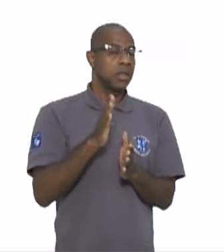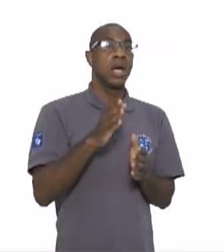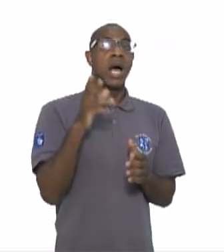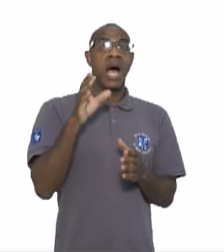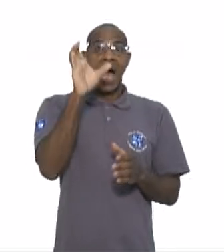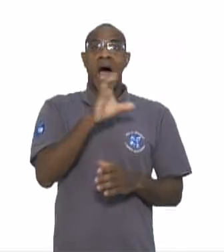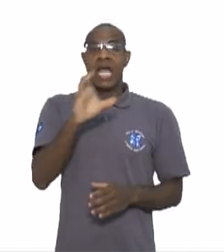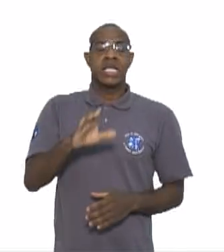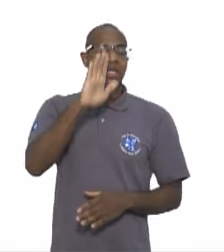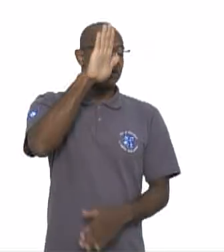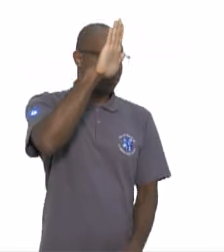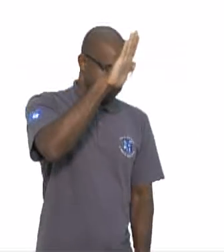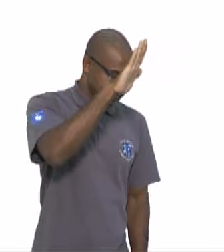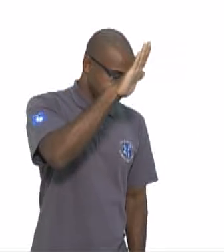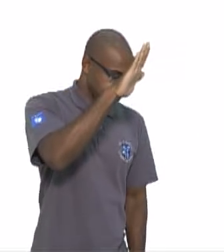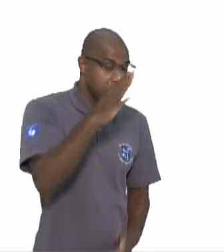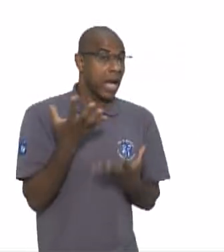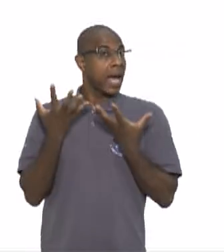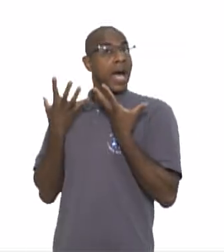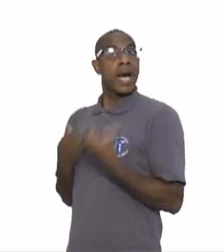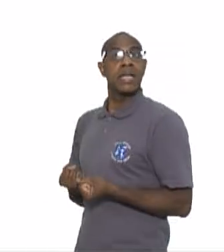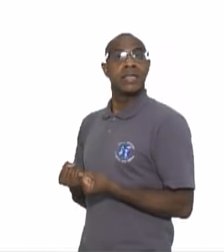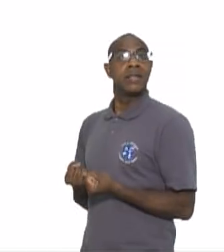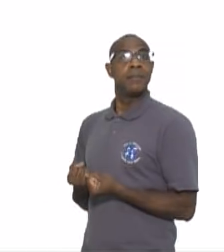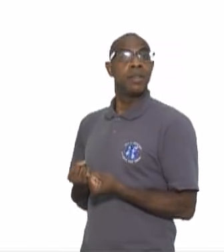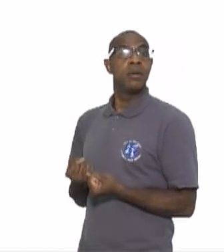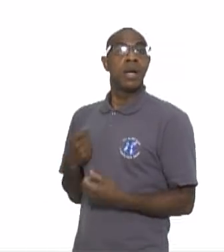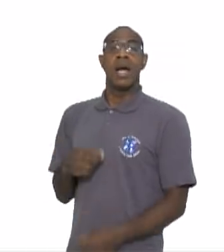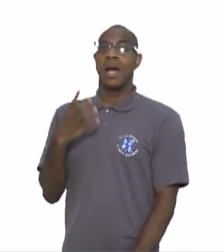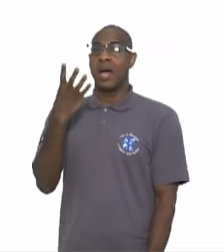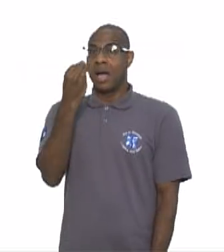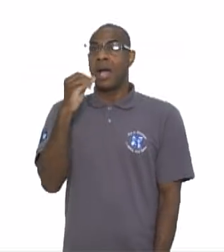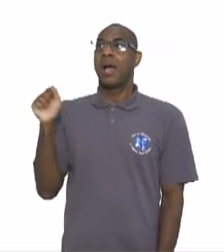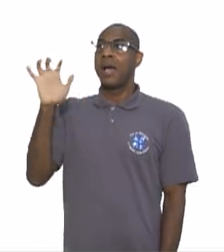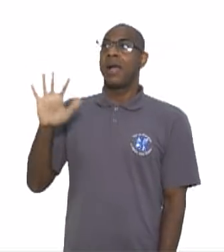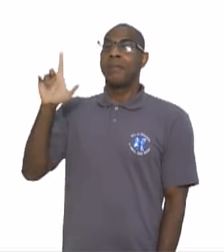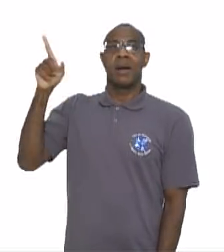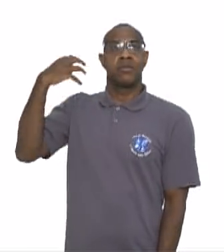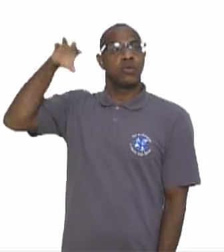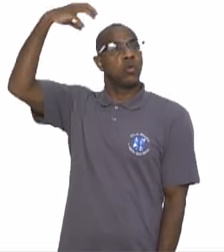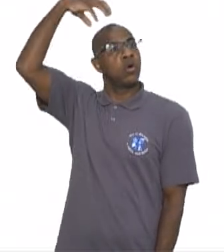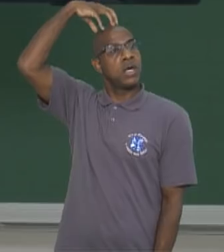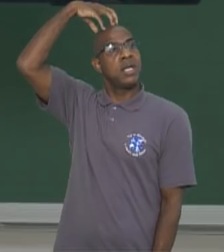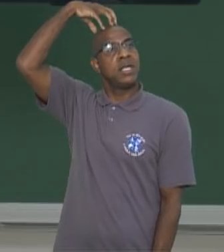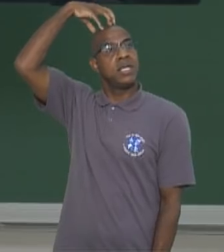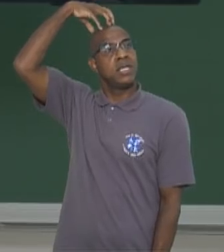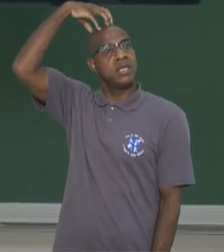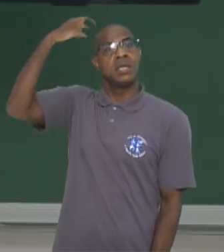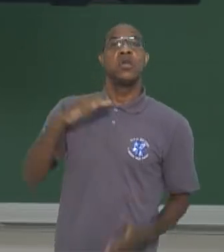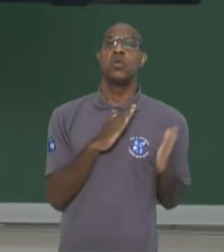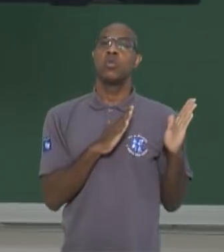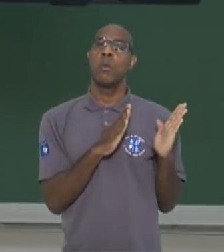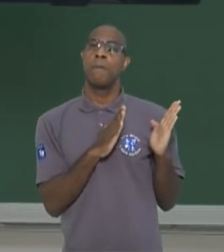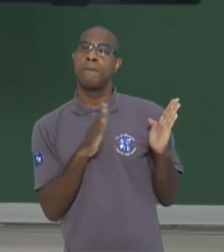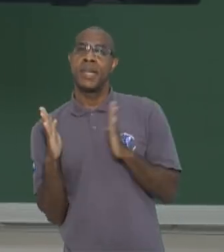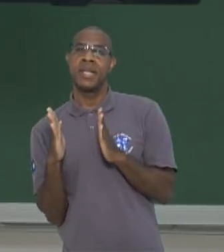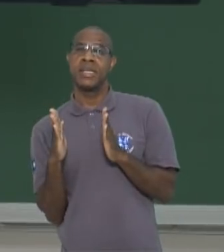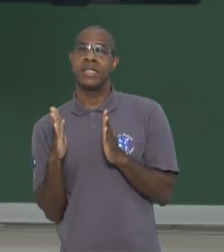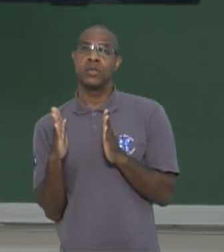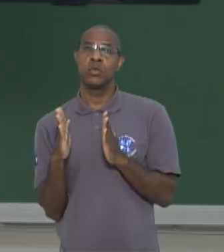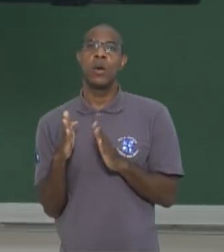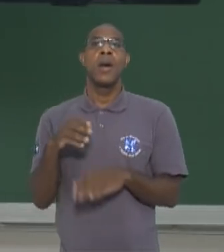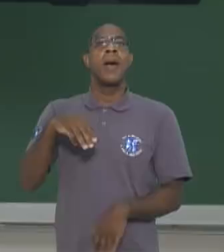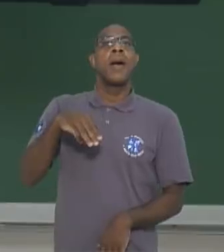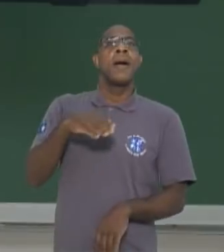igreja, teve a unção. Então aqui é uma imagem de um rei já do período